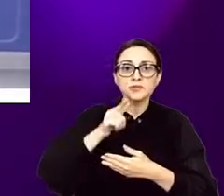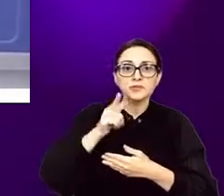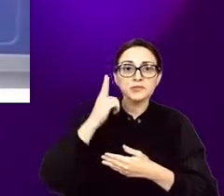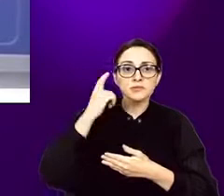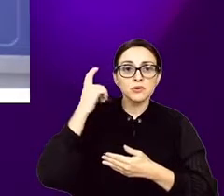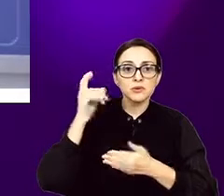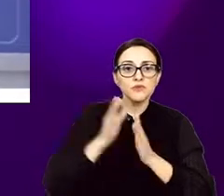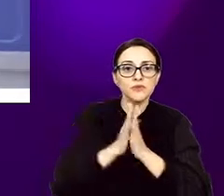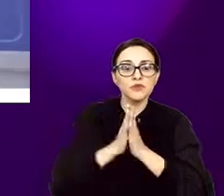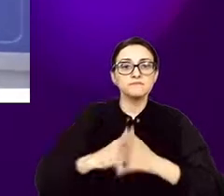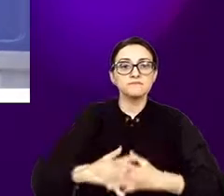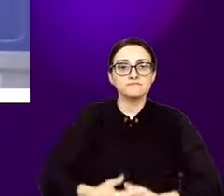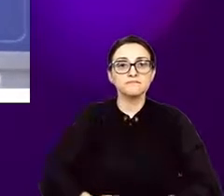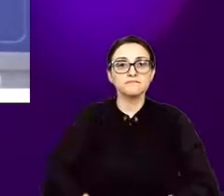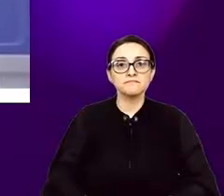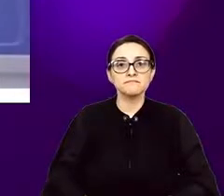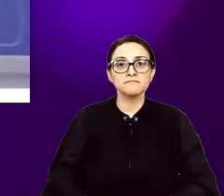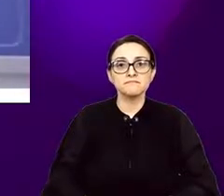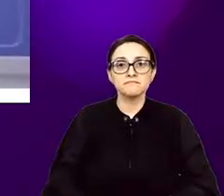mim, por favor?